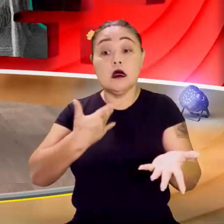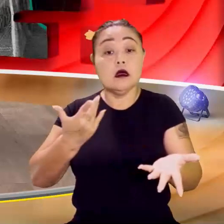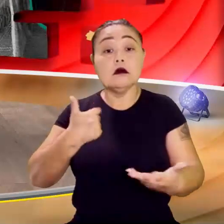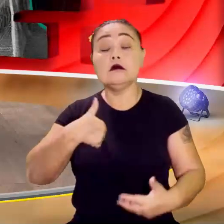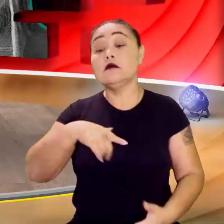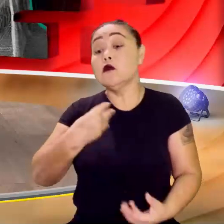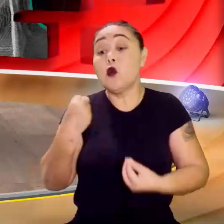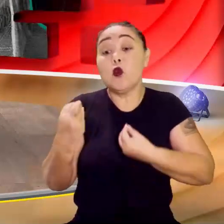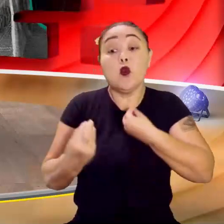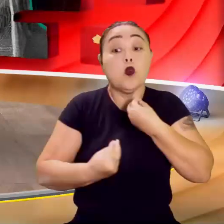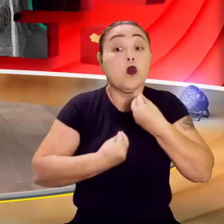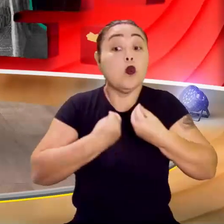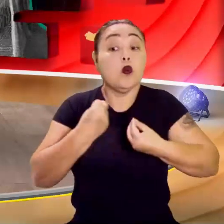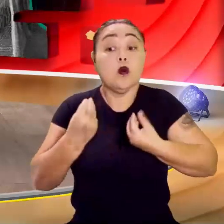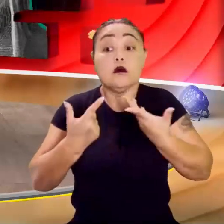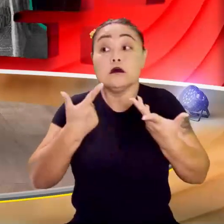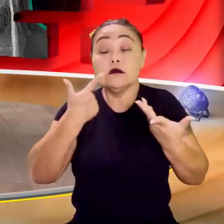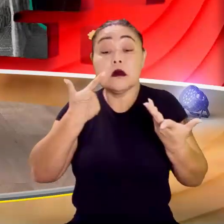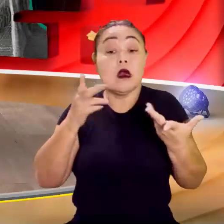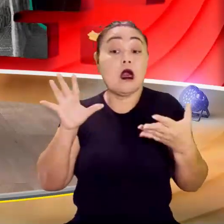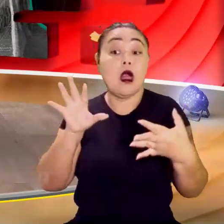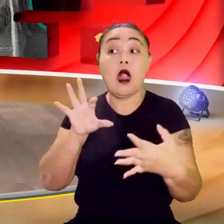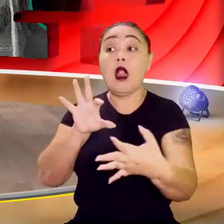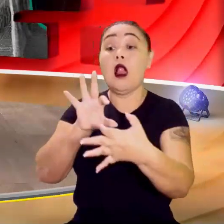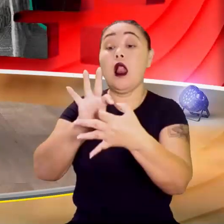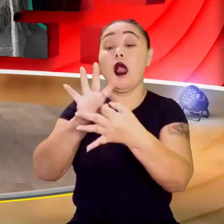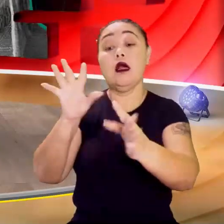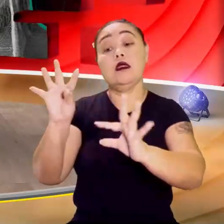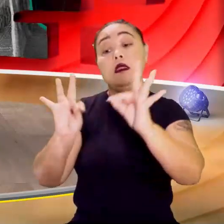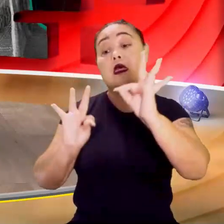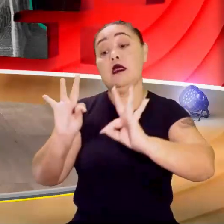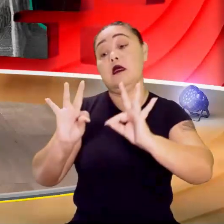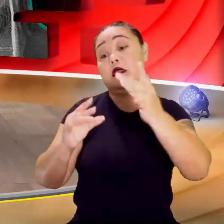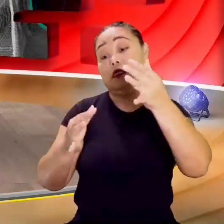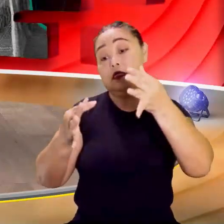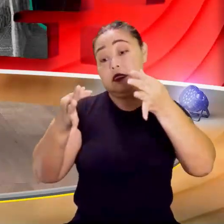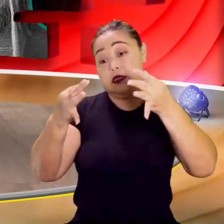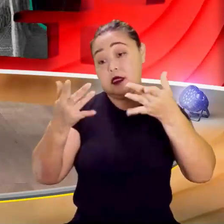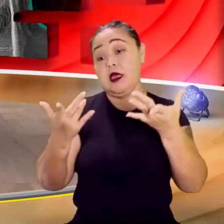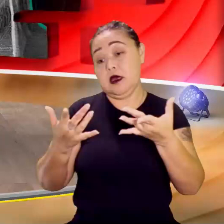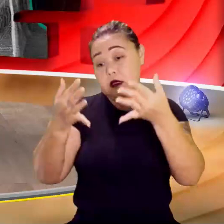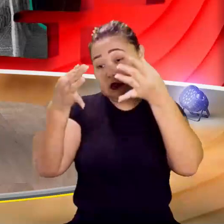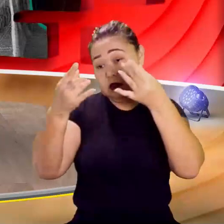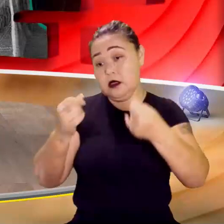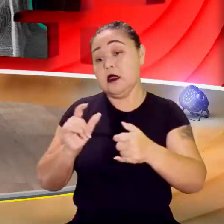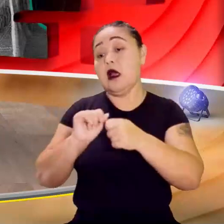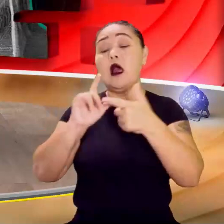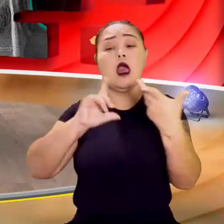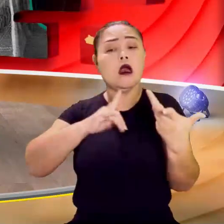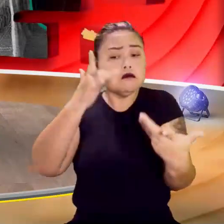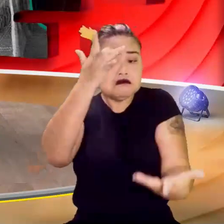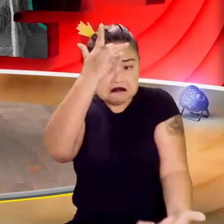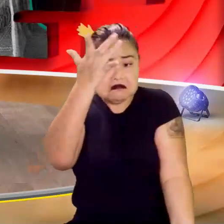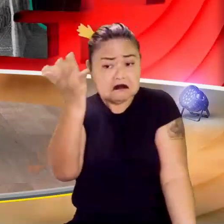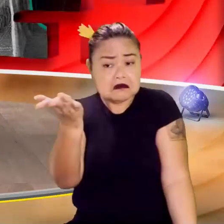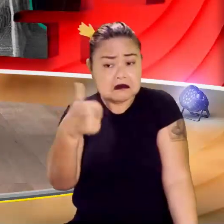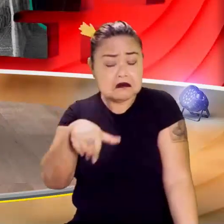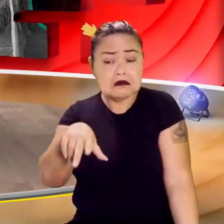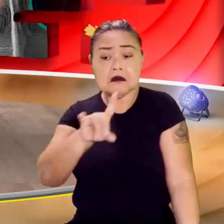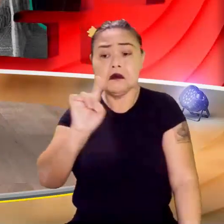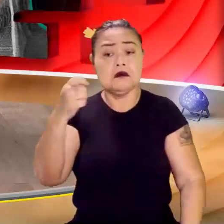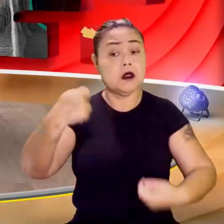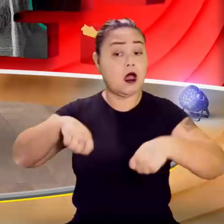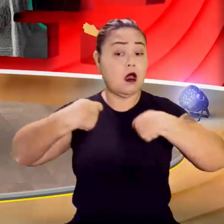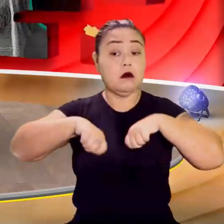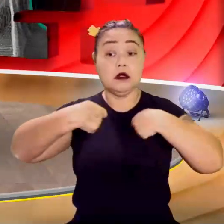a gente fica muito preso ao refém, né? Preso aos detalhes da tecnologia. É claro, né, que isso facilita um tanto e a gente